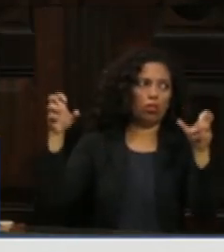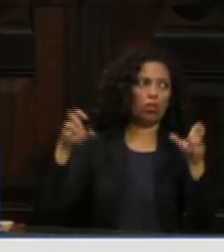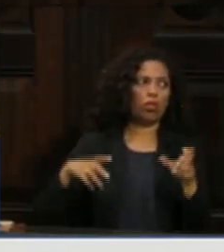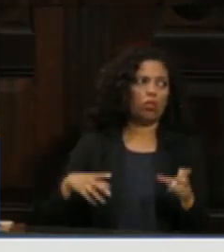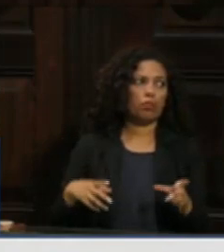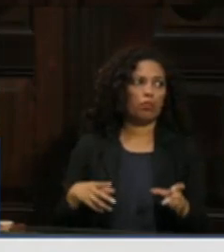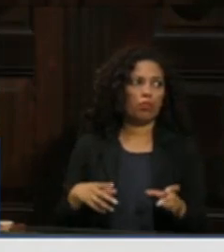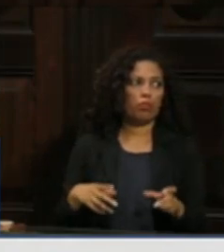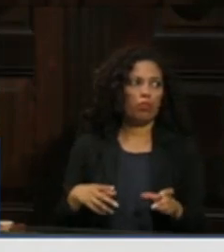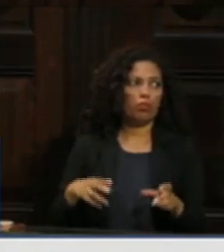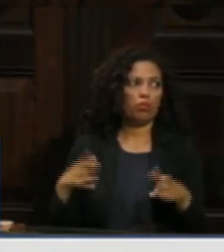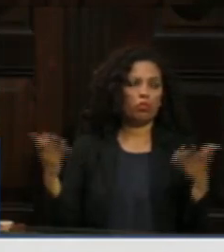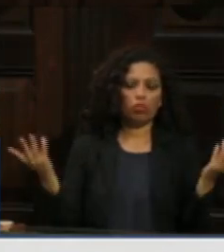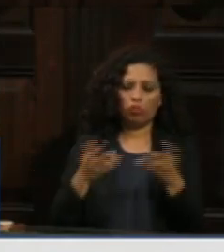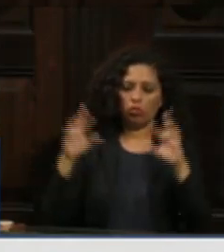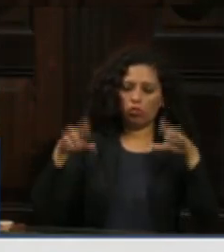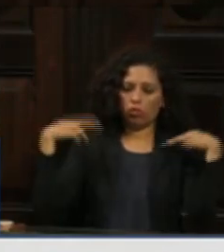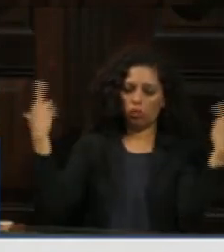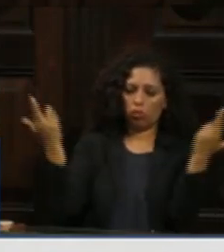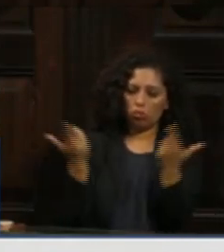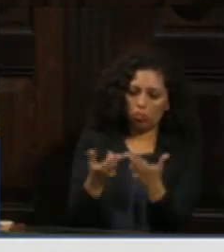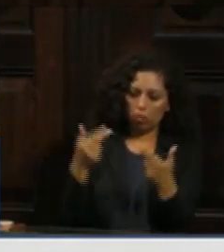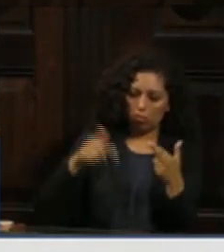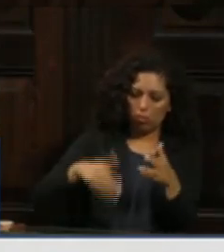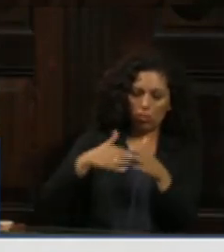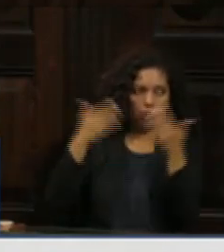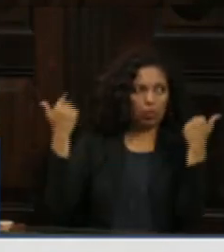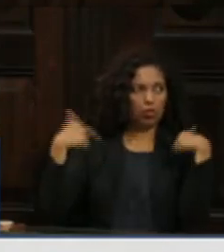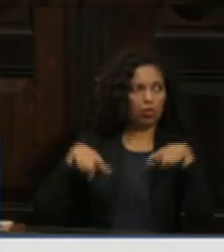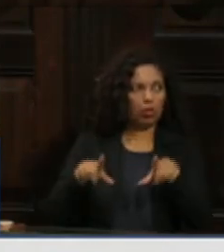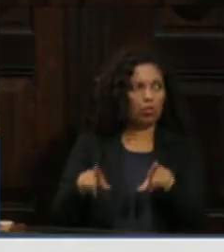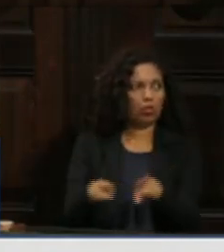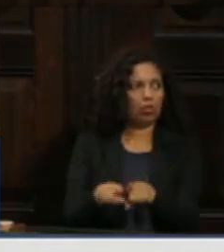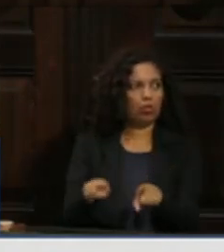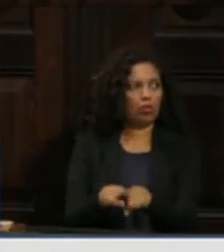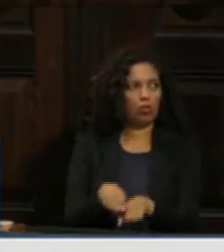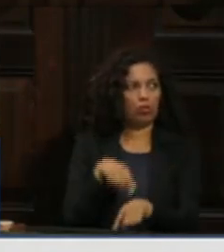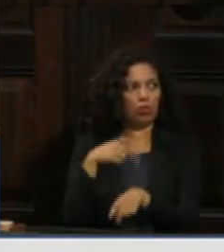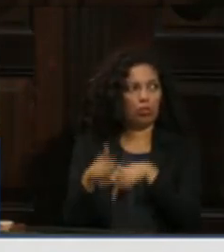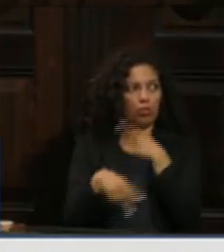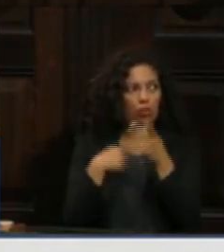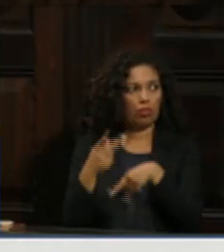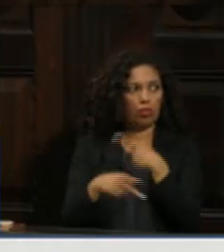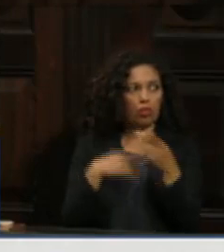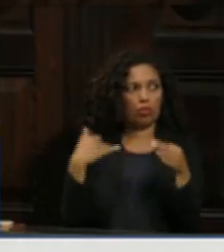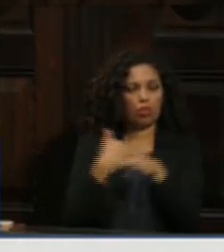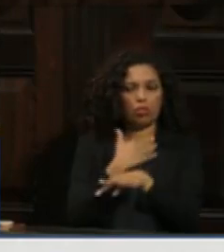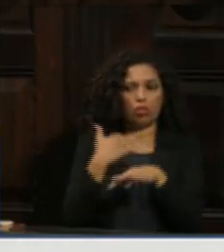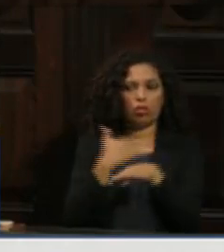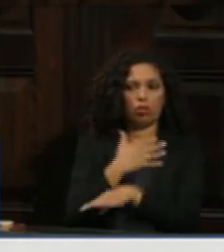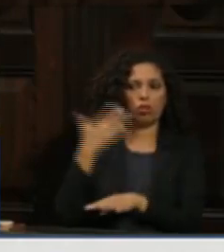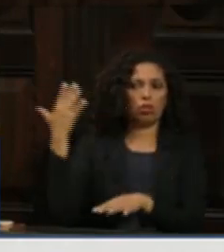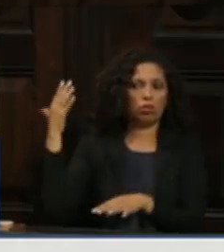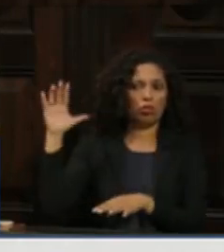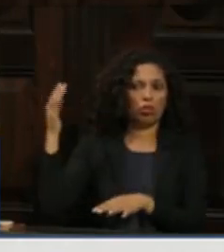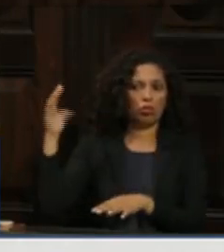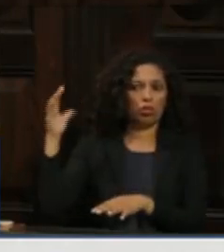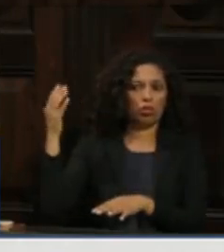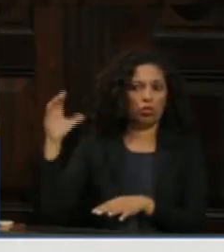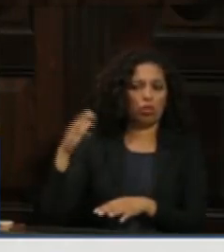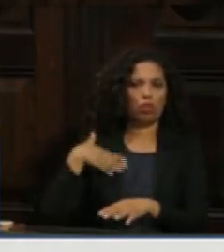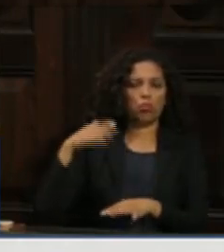deputado Conte Bittencourt. Vossa Excelência dispõe de 10 minutos. Aí depois sou eu, aí depois eu venho para ficar para você, não é isso? Isso.